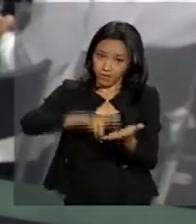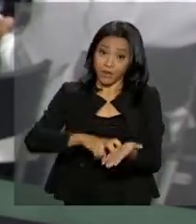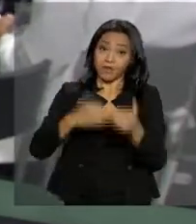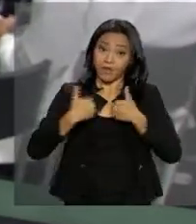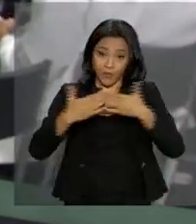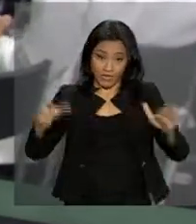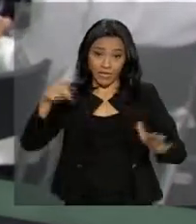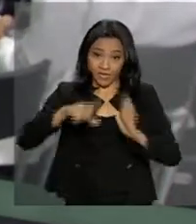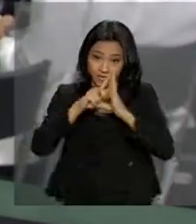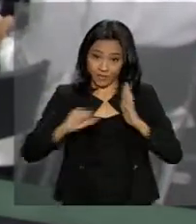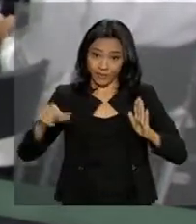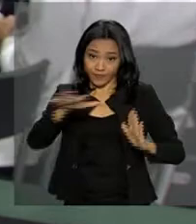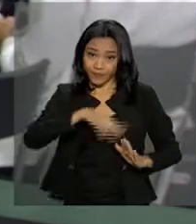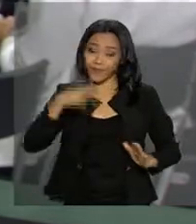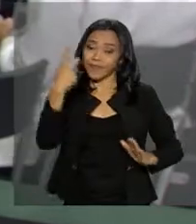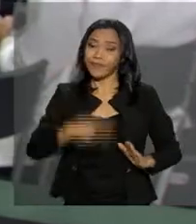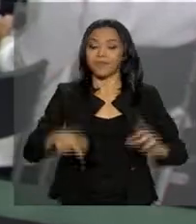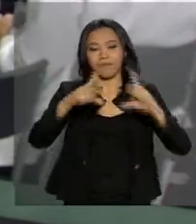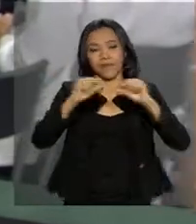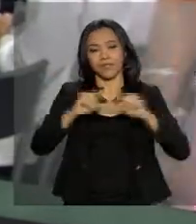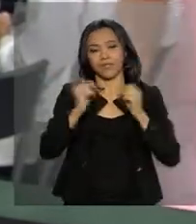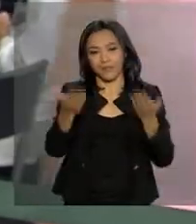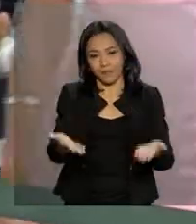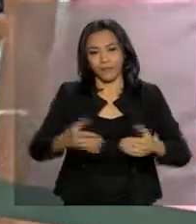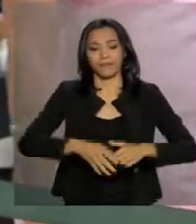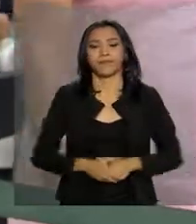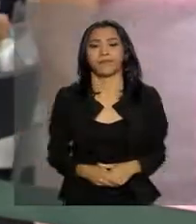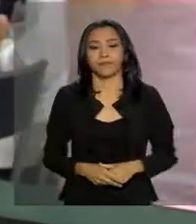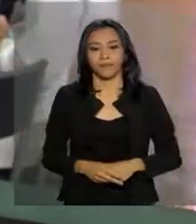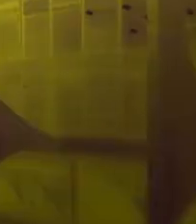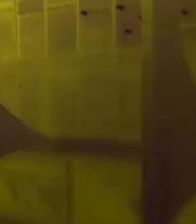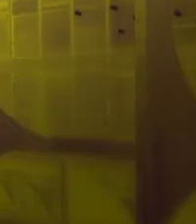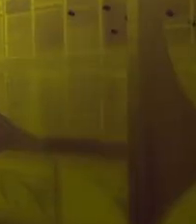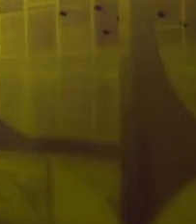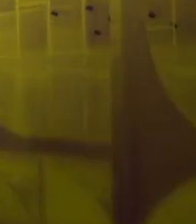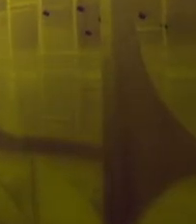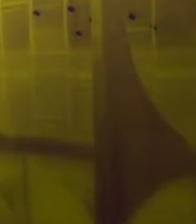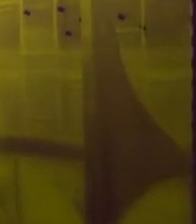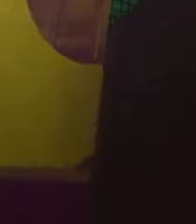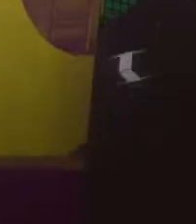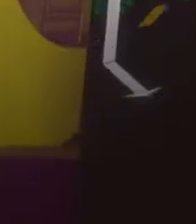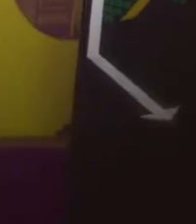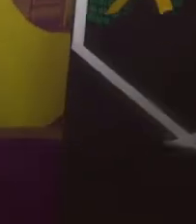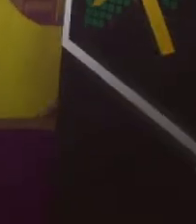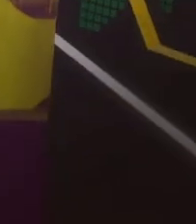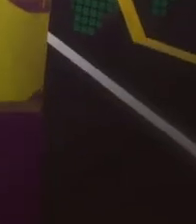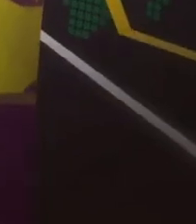Palácio do Planalto. De Brasília, Luana Karen.